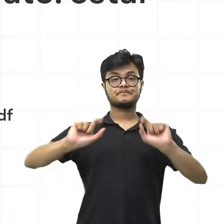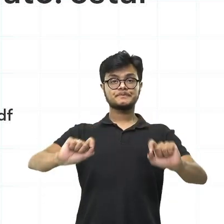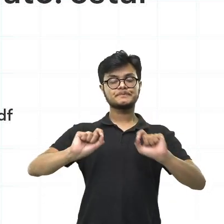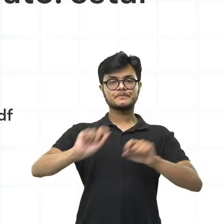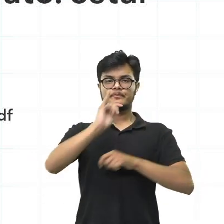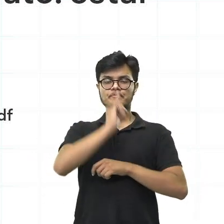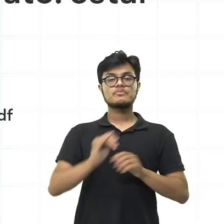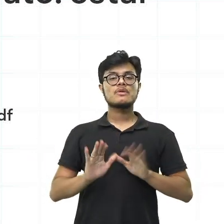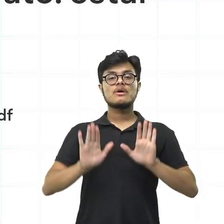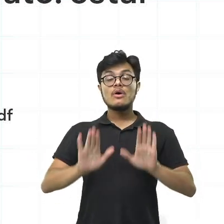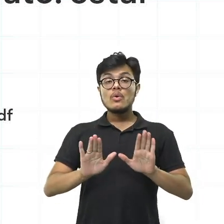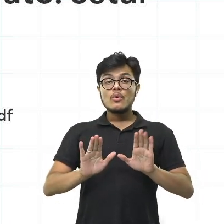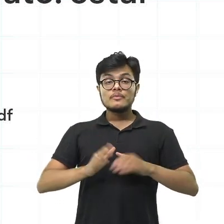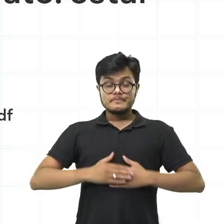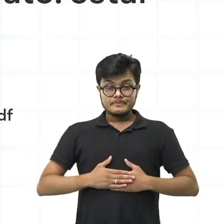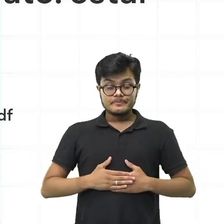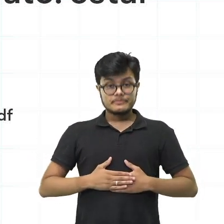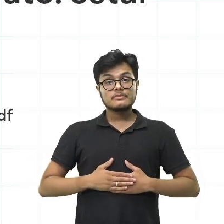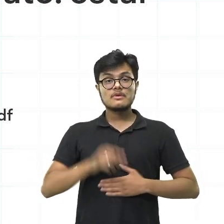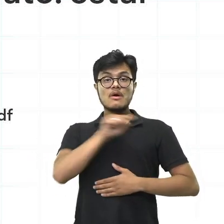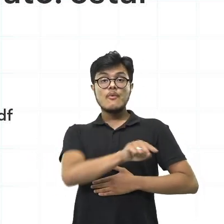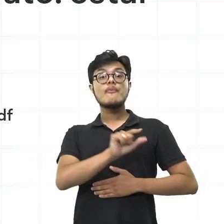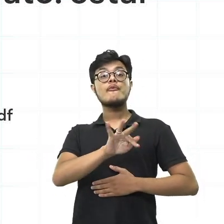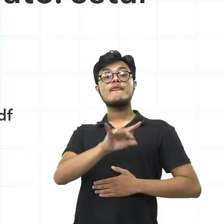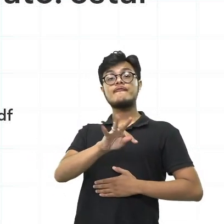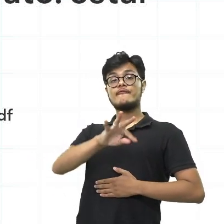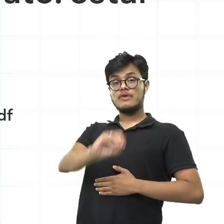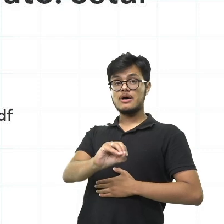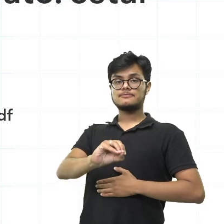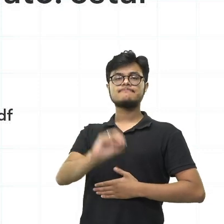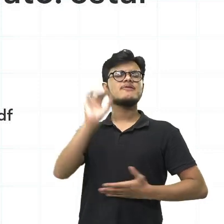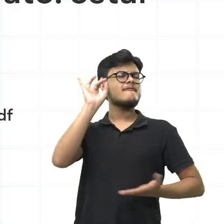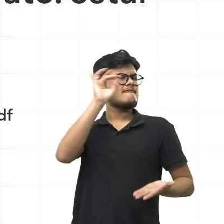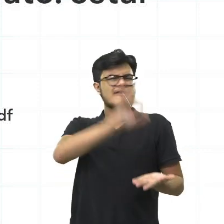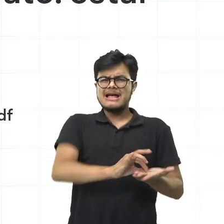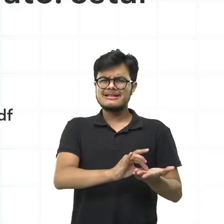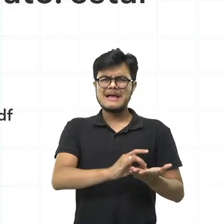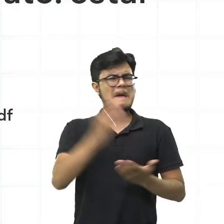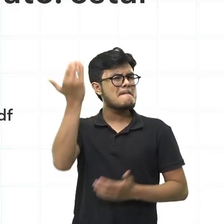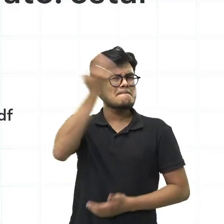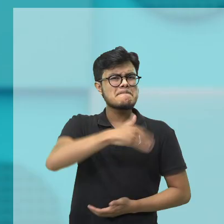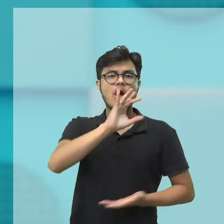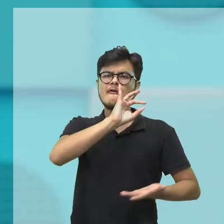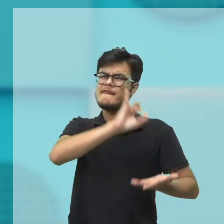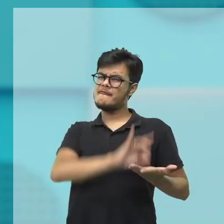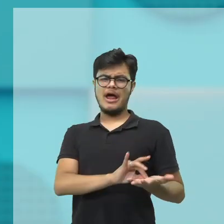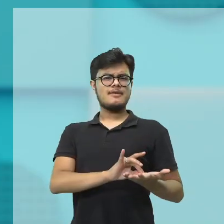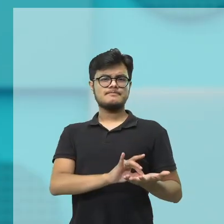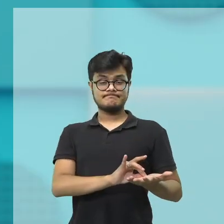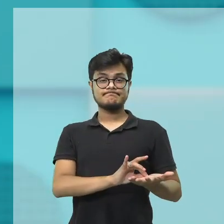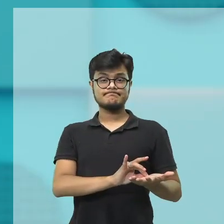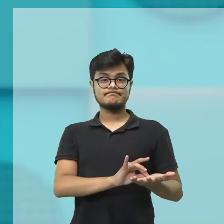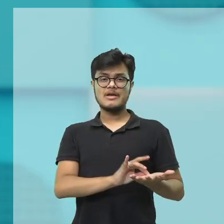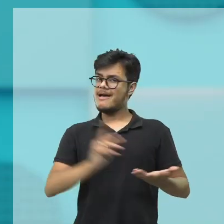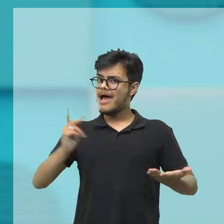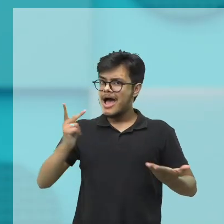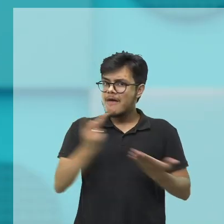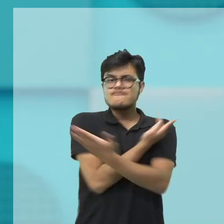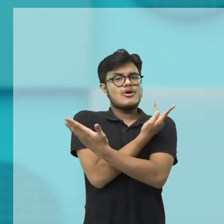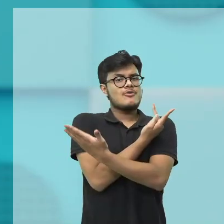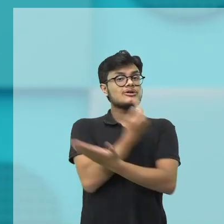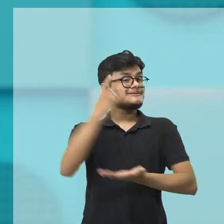vamos focar que fato é aquilo que é real, tá? O fato é algo real, algo